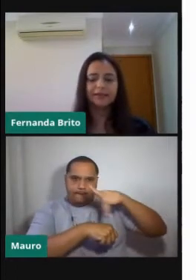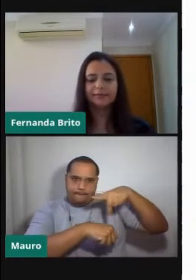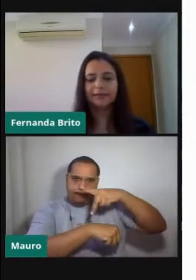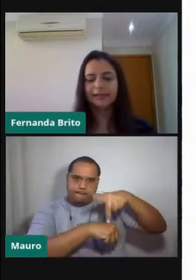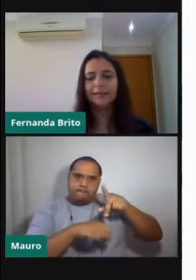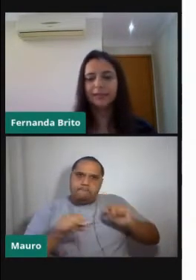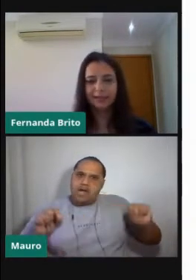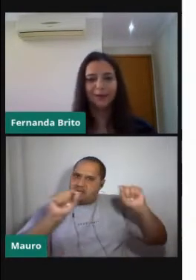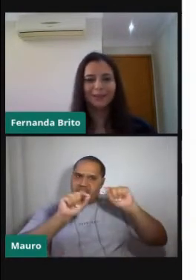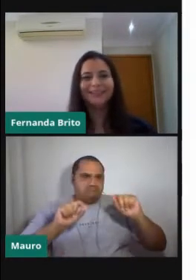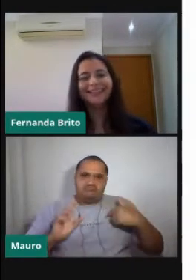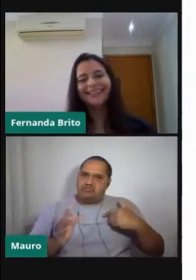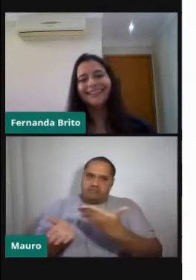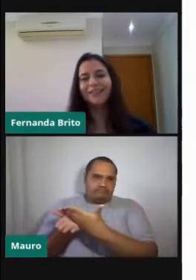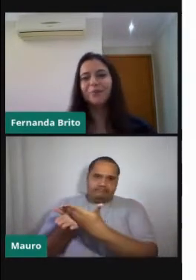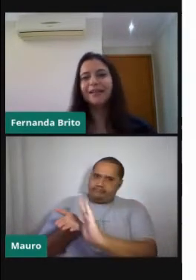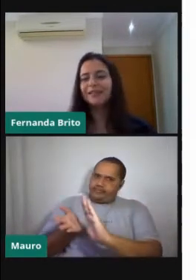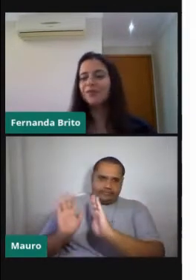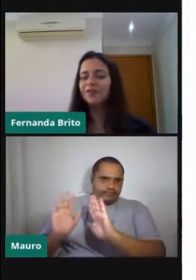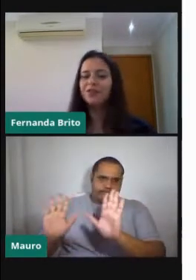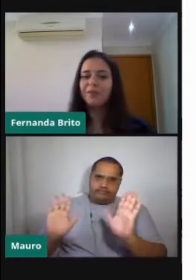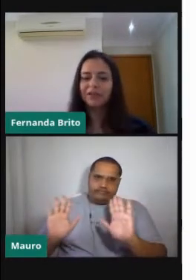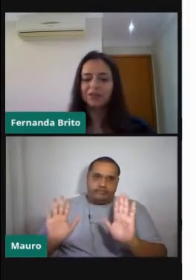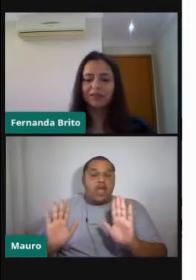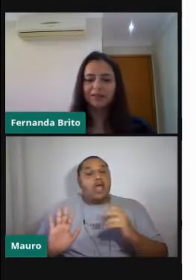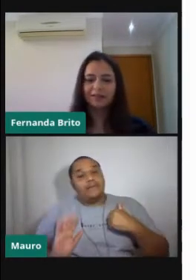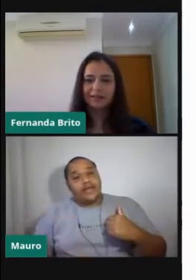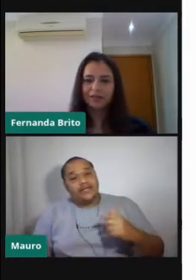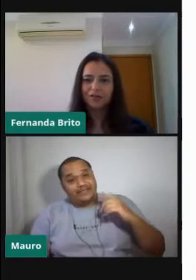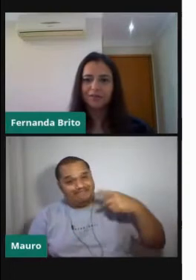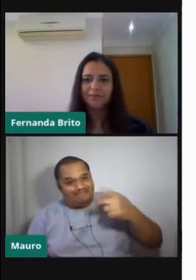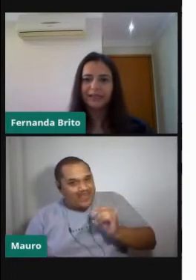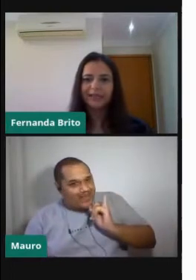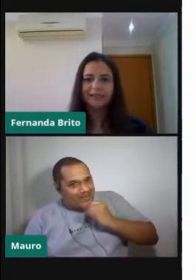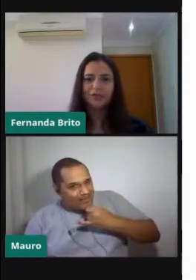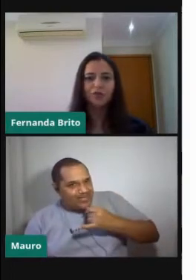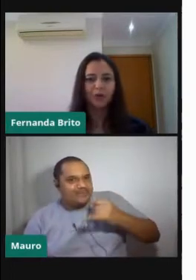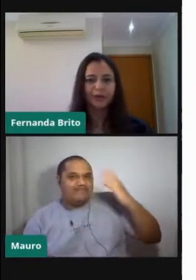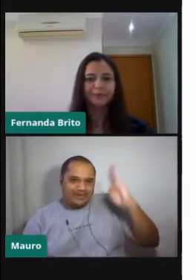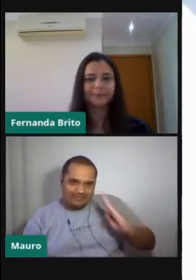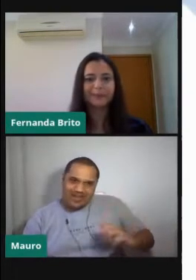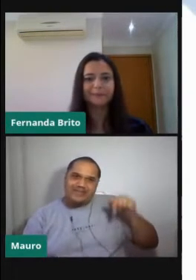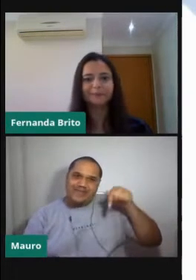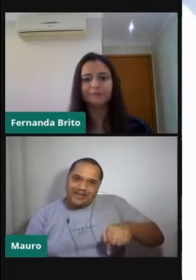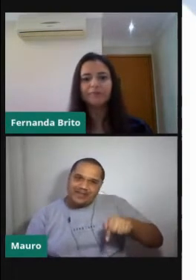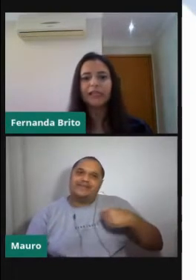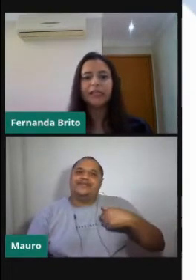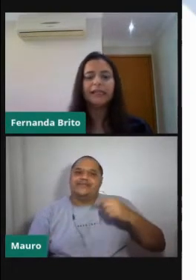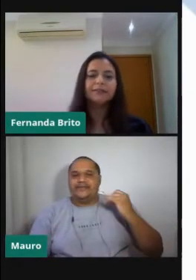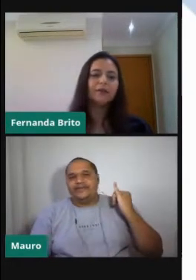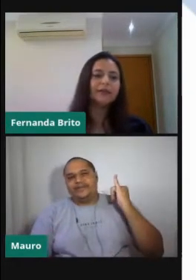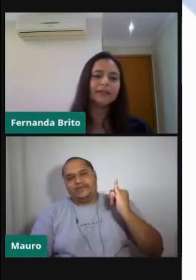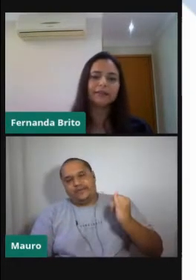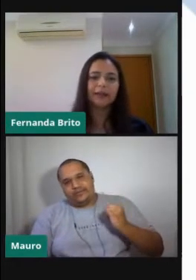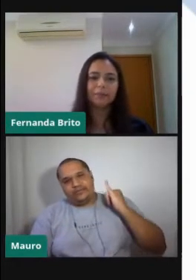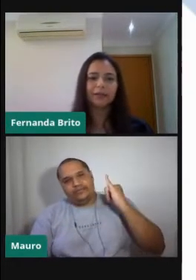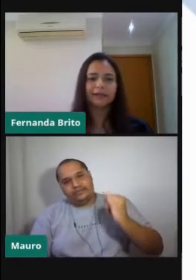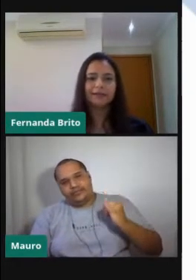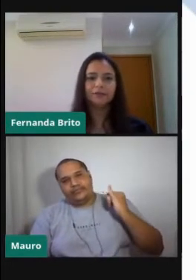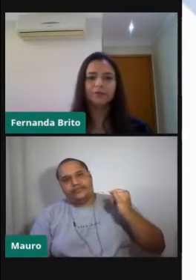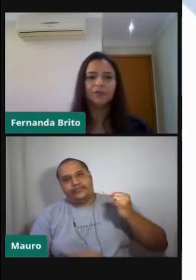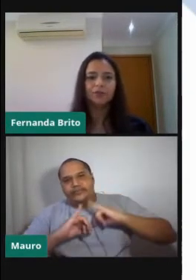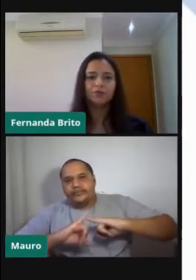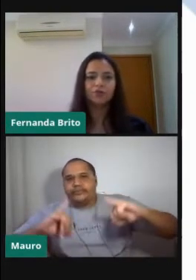abandonaram essa missão, né? E o Brasil, infelizmente, ainda insiste nessa história, né? Então, aqui tem